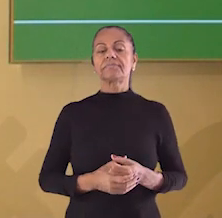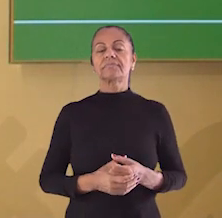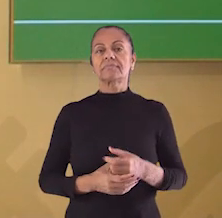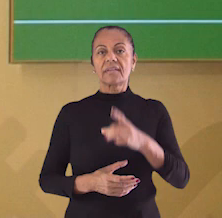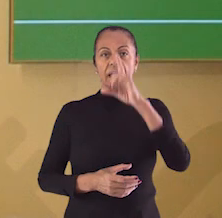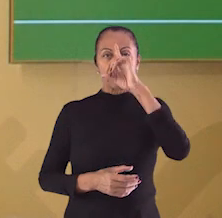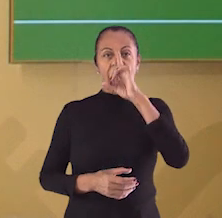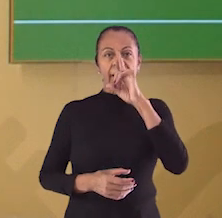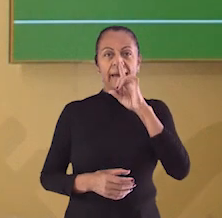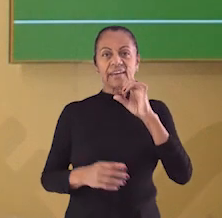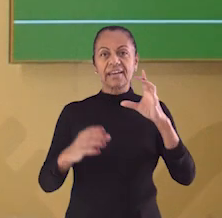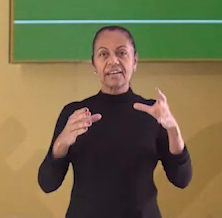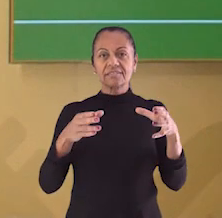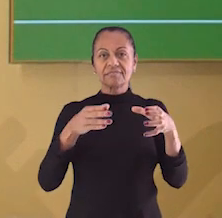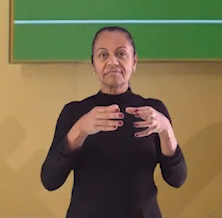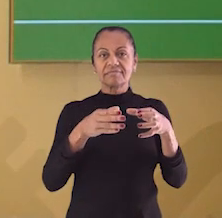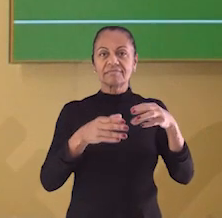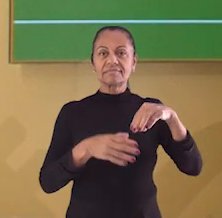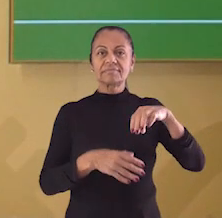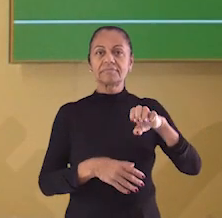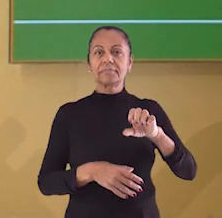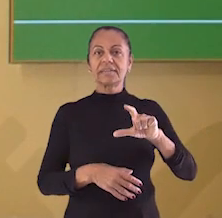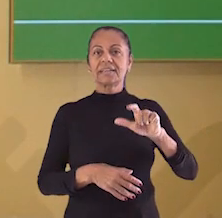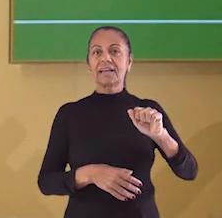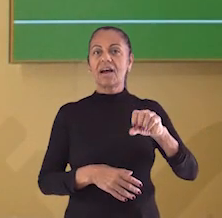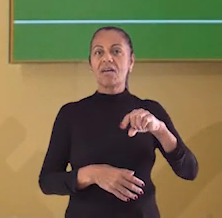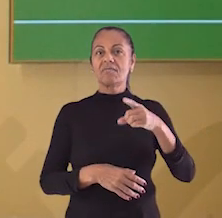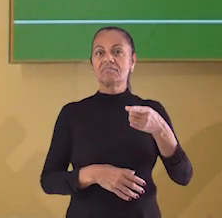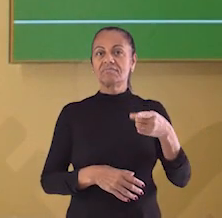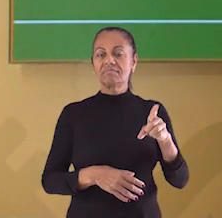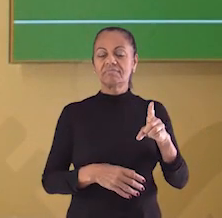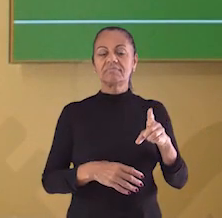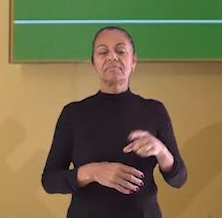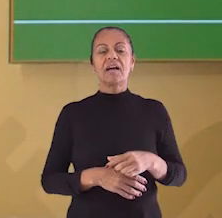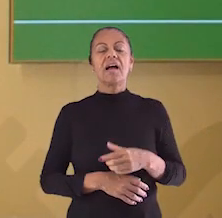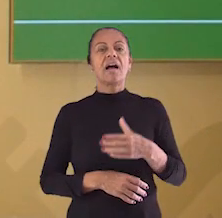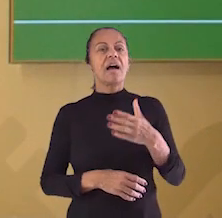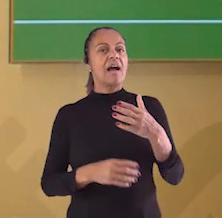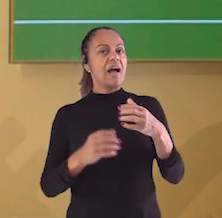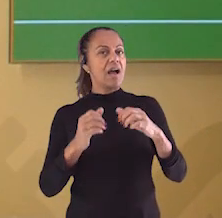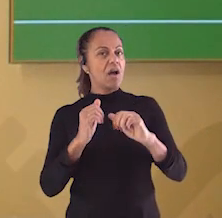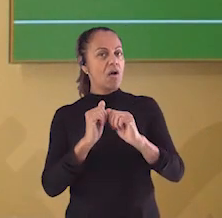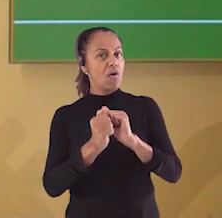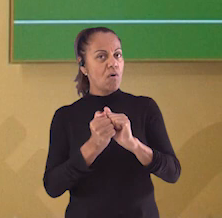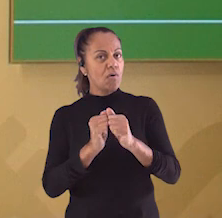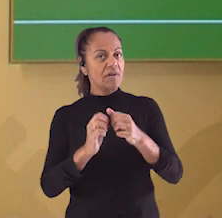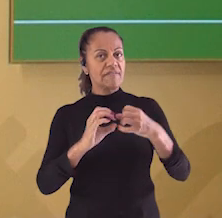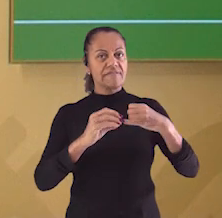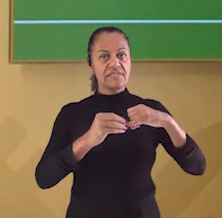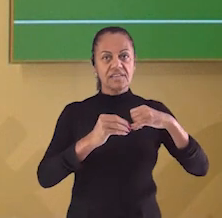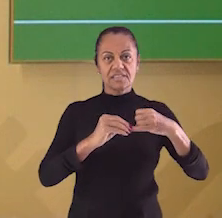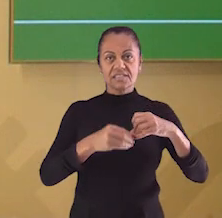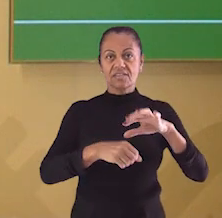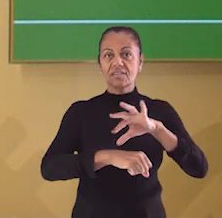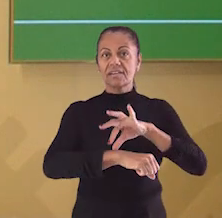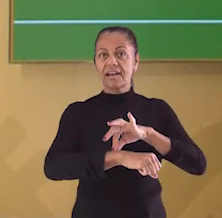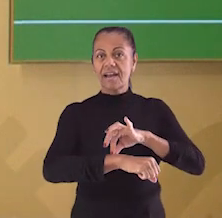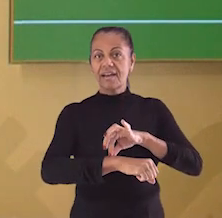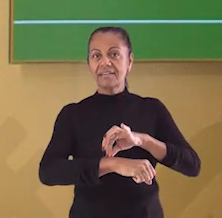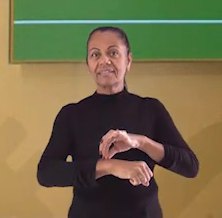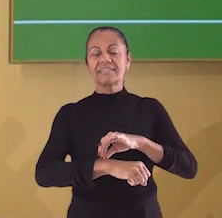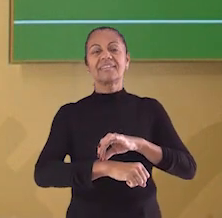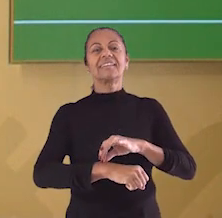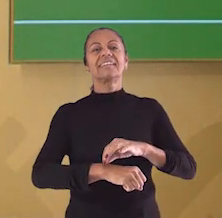melão aí de sobremesa, aí eles também dão arroz, feijão, carninha e